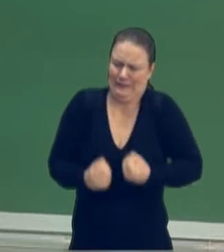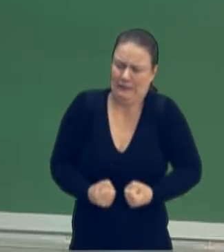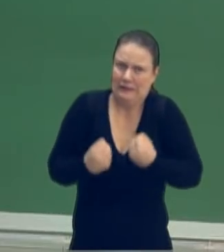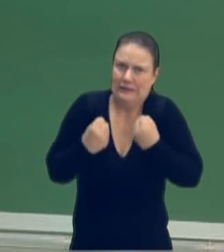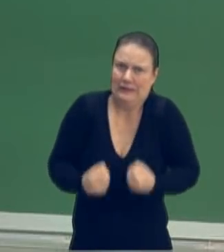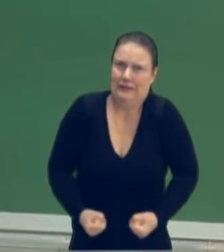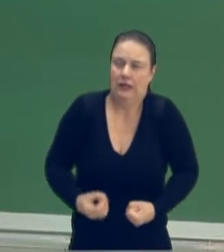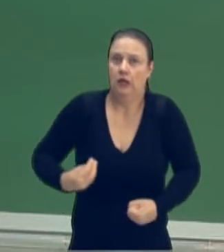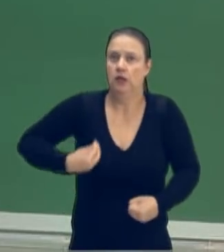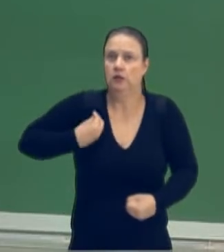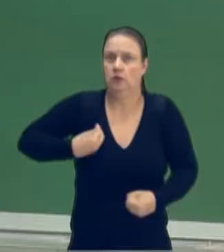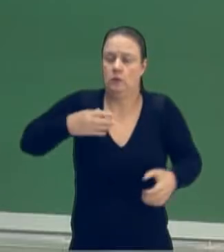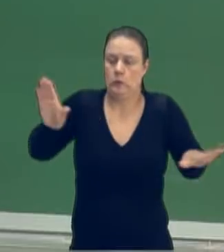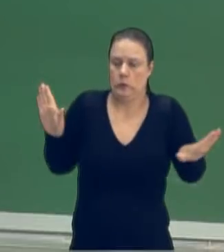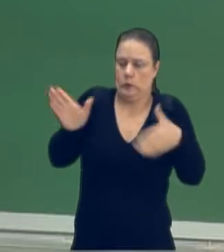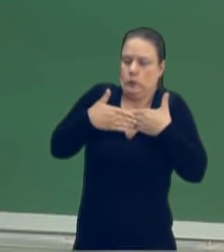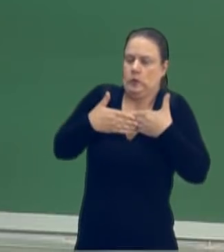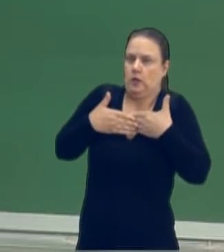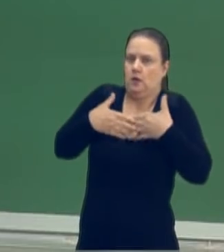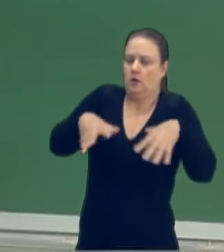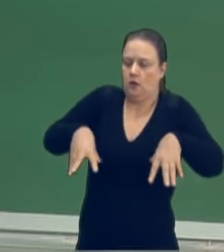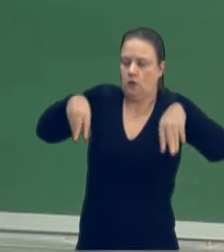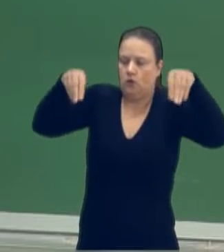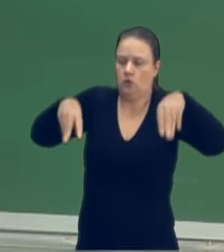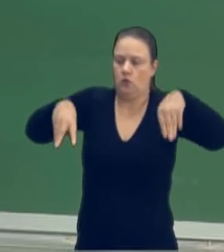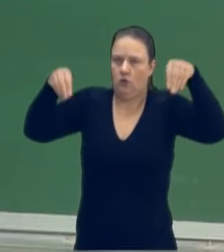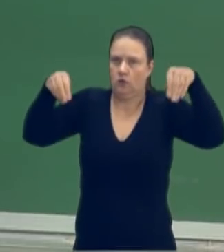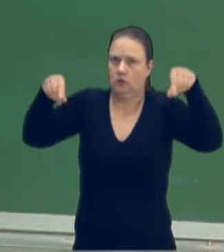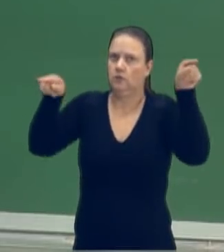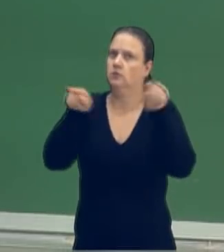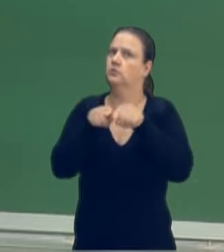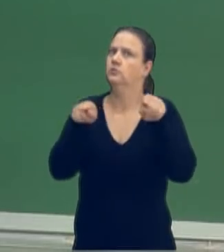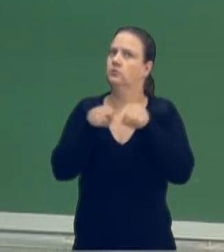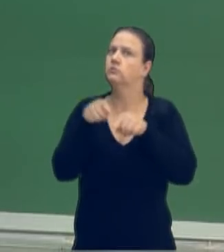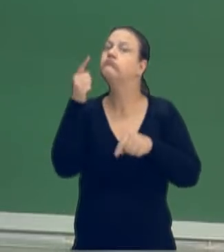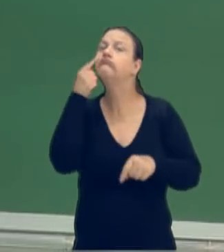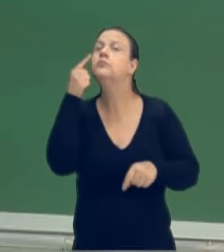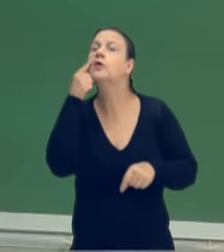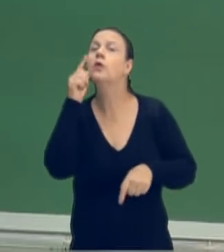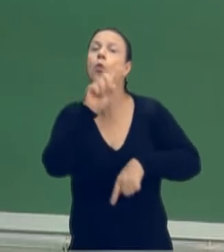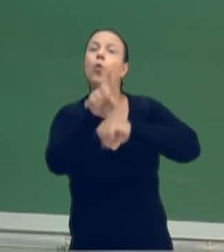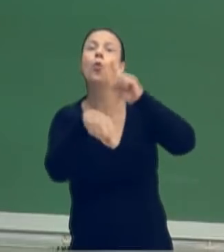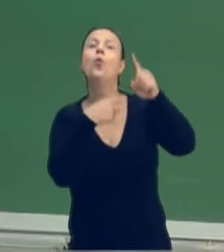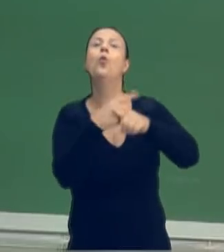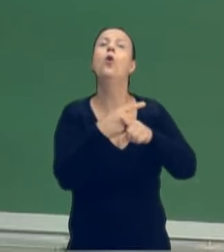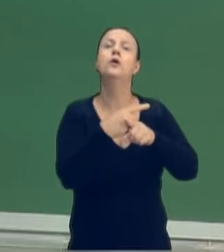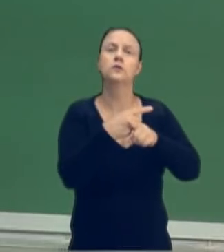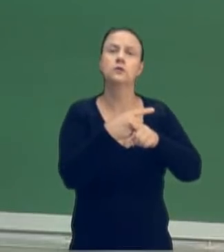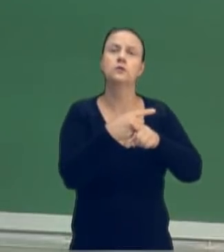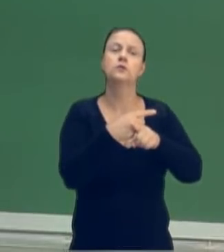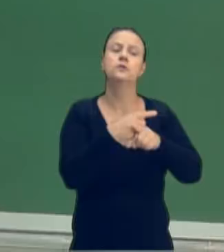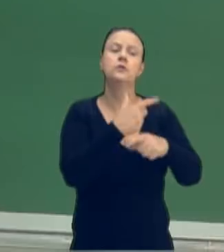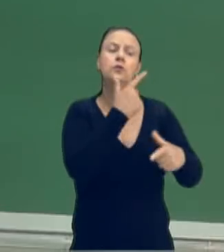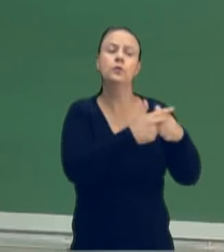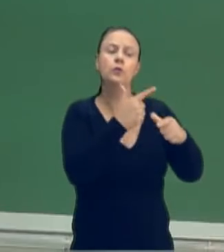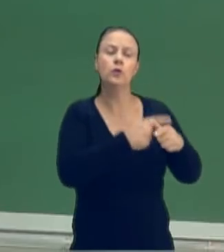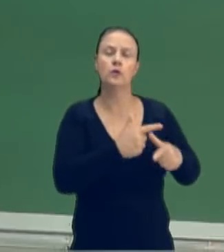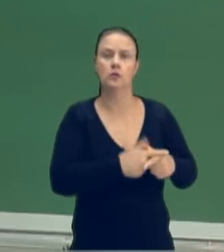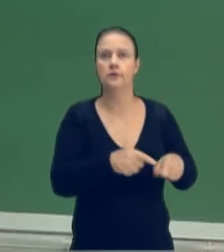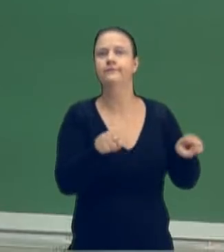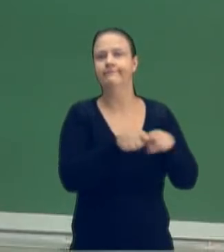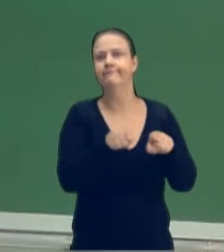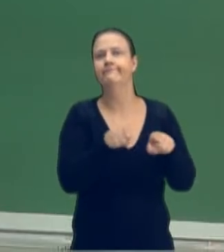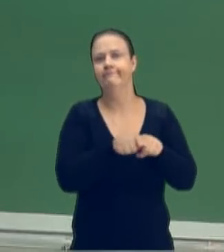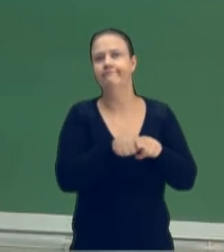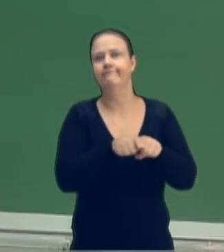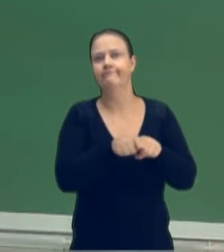e uma vida muito fechada dentro do palácio, né? Então também temos que ver o contra, né? Os pós e o contra do